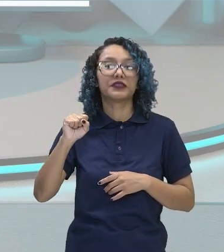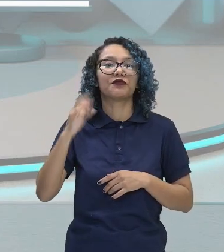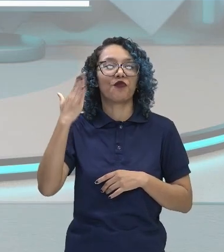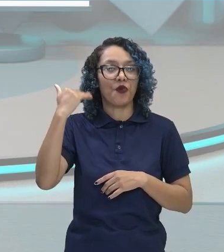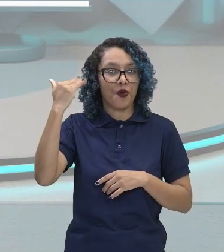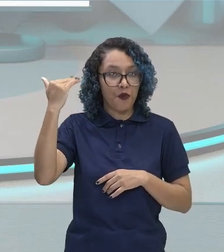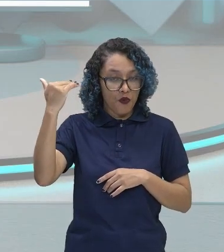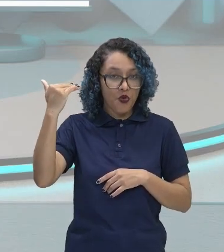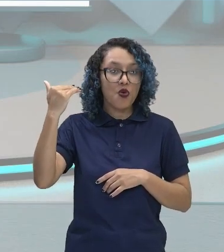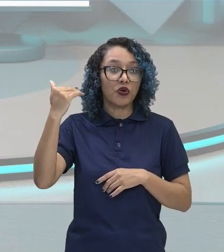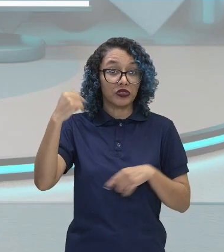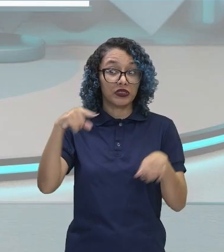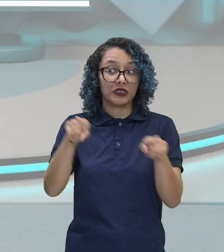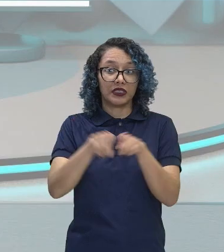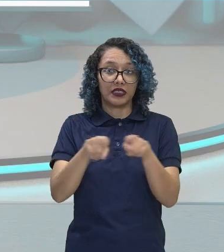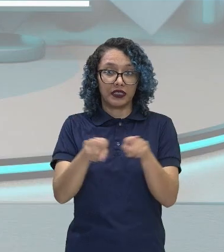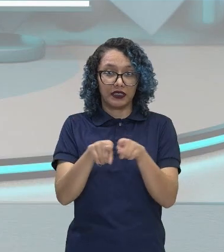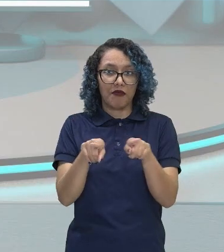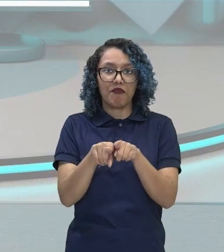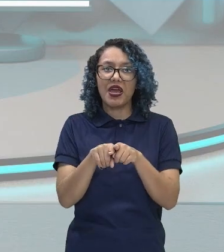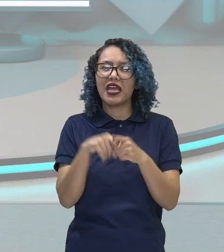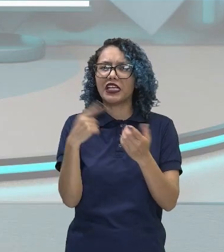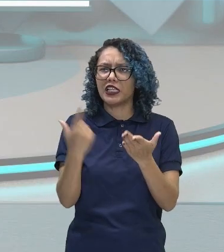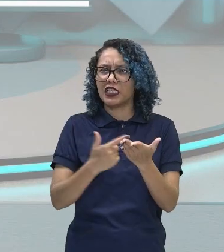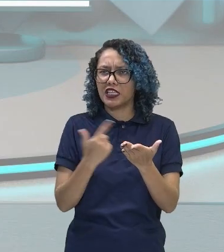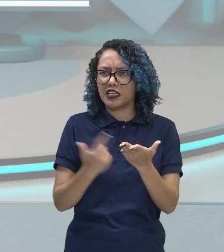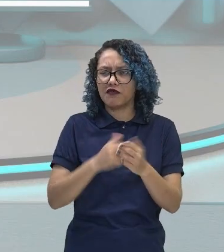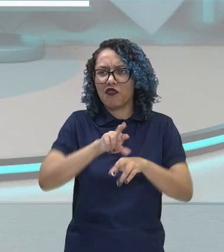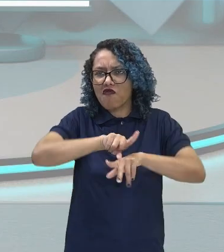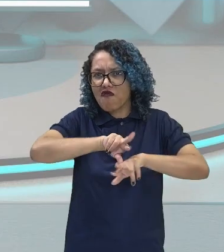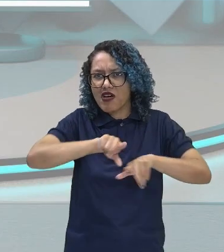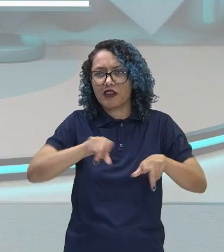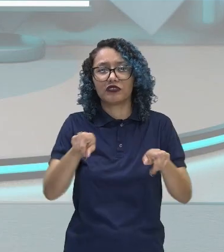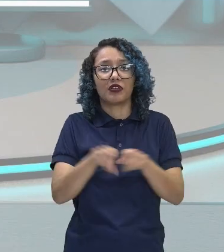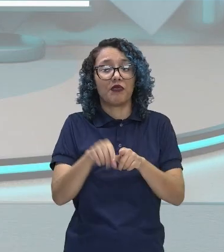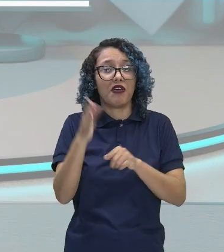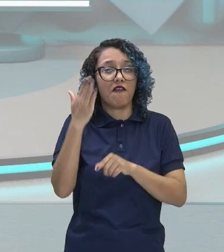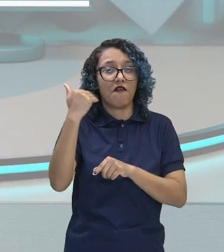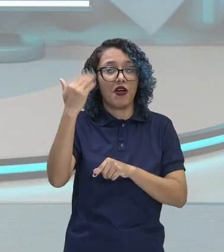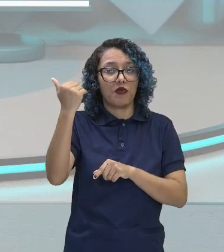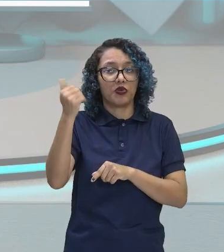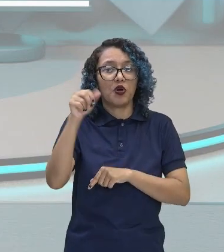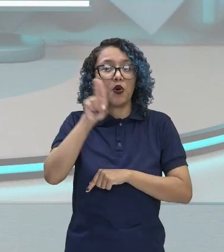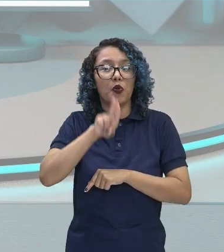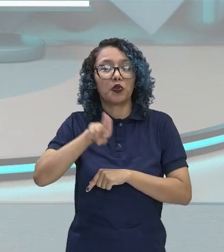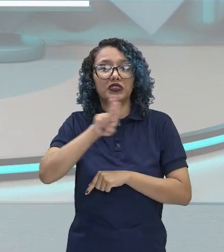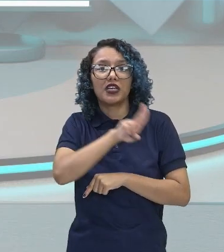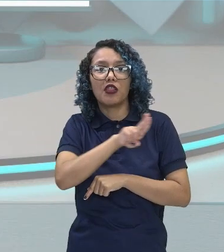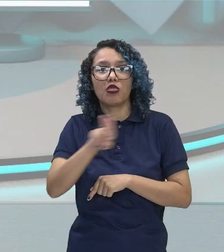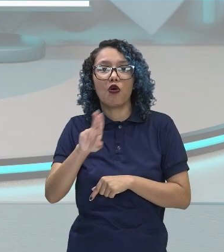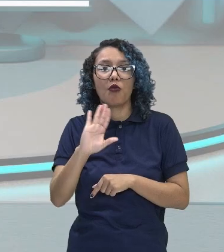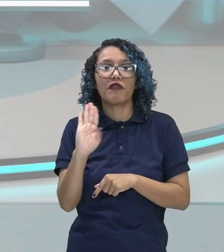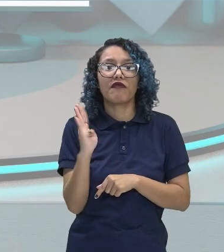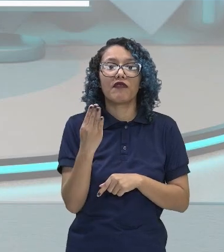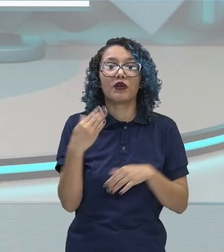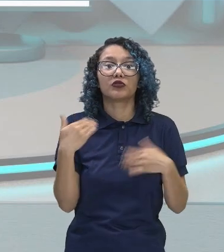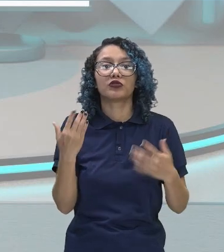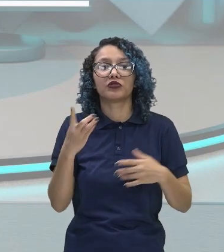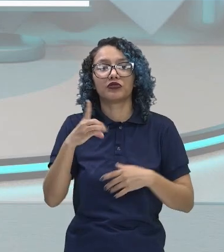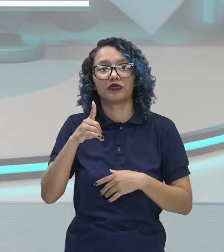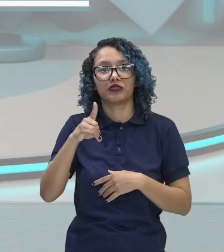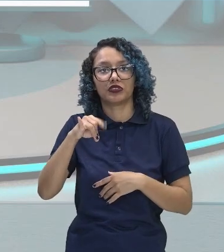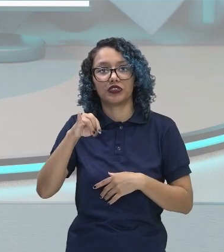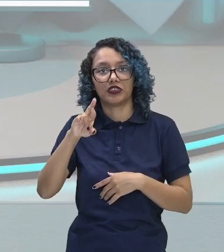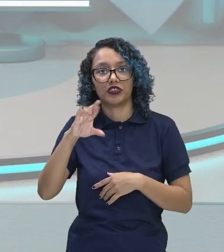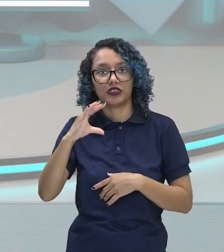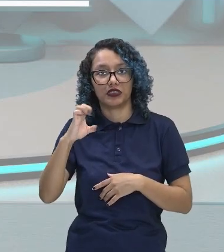famoso e também a obra dele é muito famosa. Ele usa o pseudônimo de Dirceu. E vocês, ao longo do tempo que